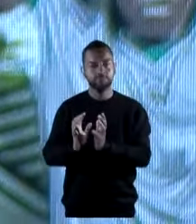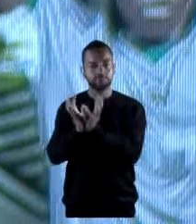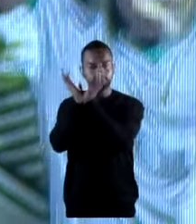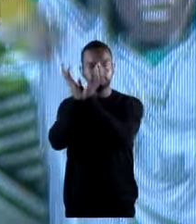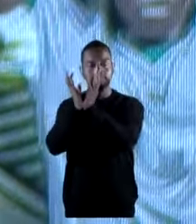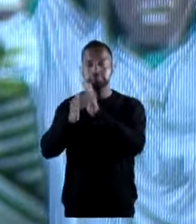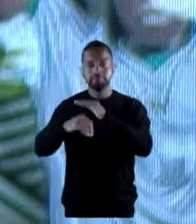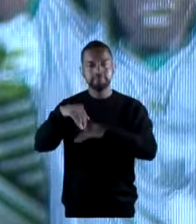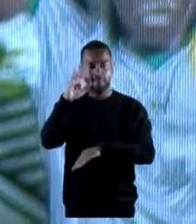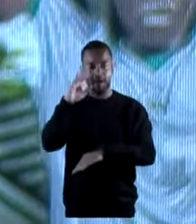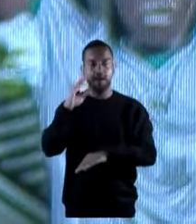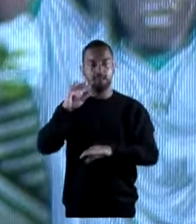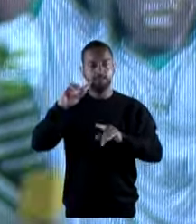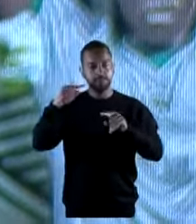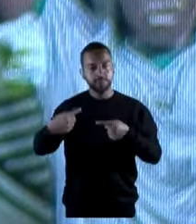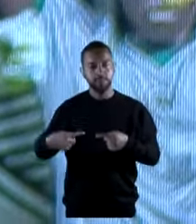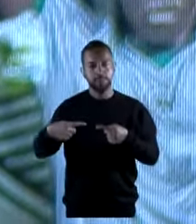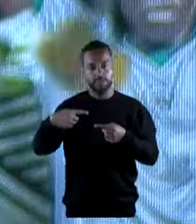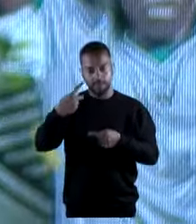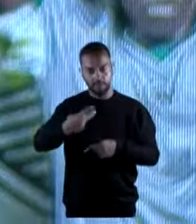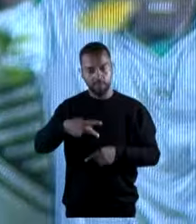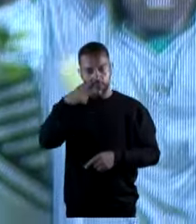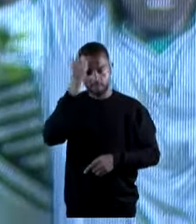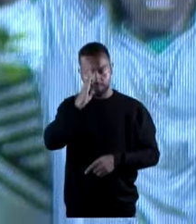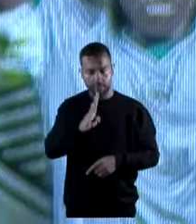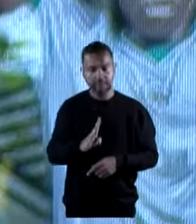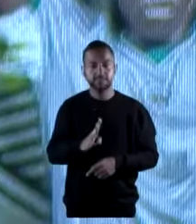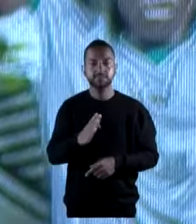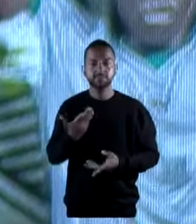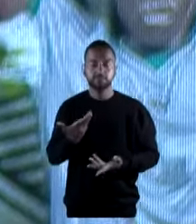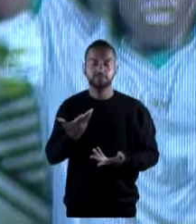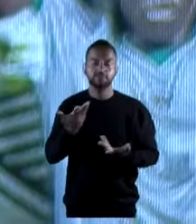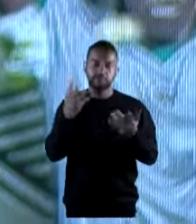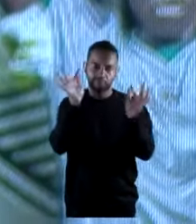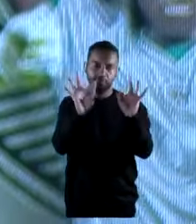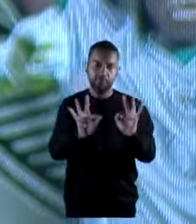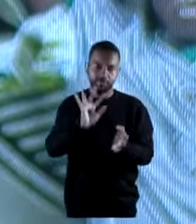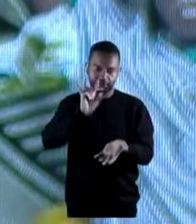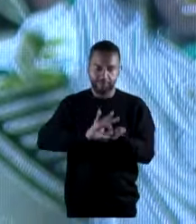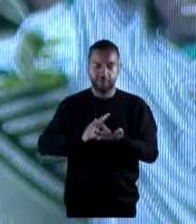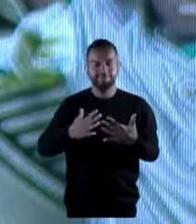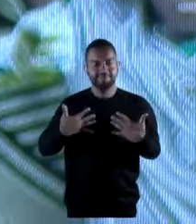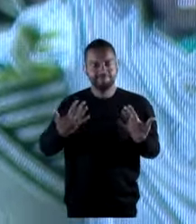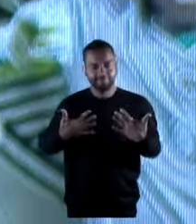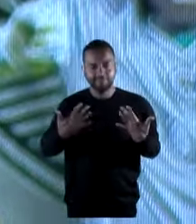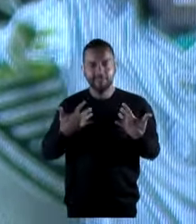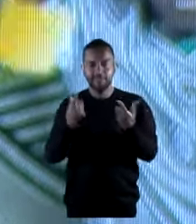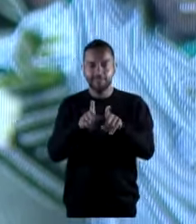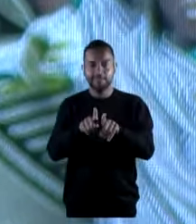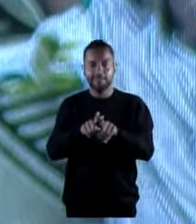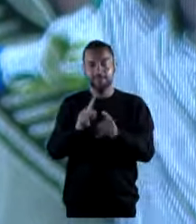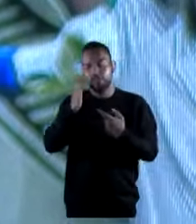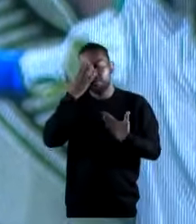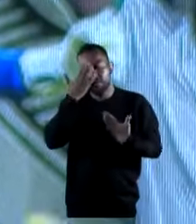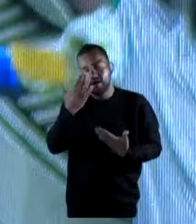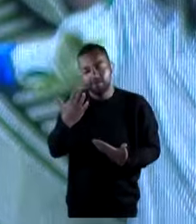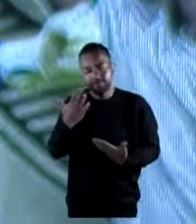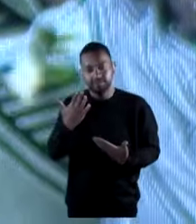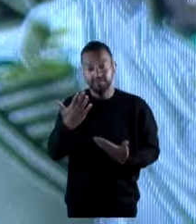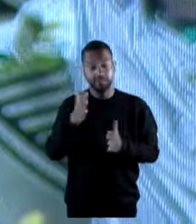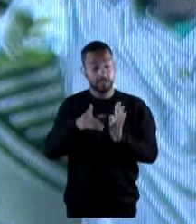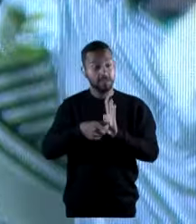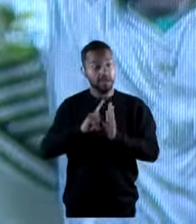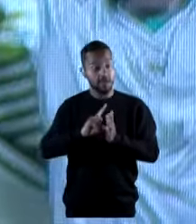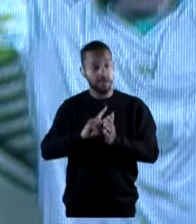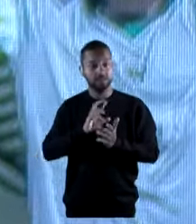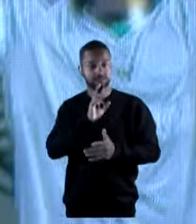mais disputado do Brasil. É uma alegria imensa para mim. Eu só tenho a agradecer, antes de responder a sua pergunta,